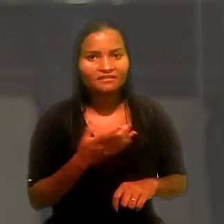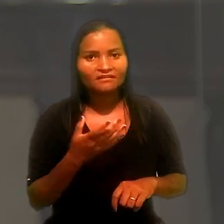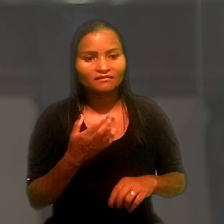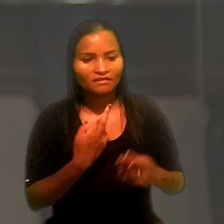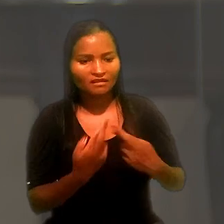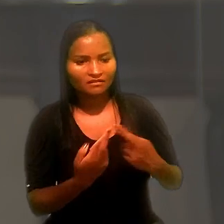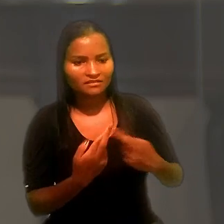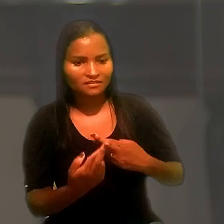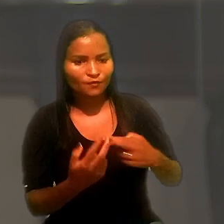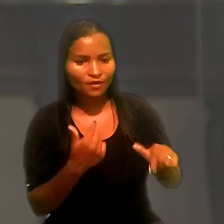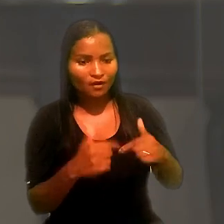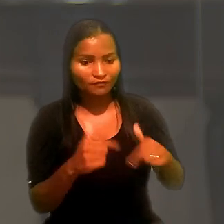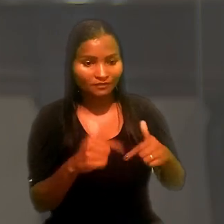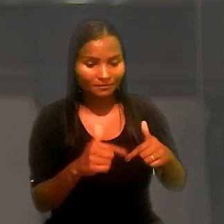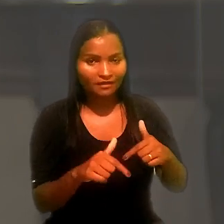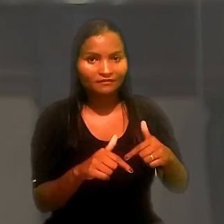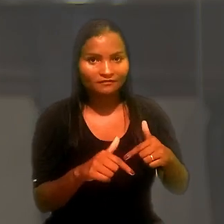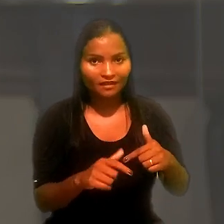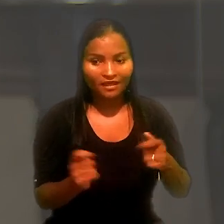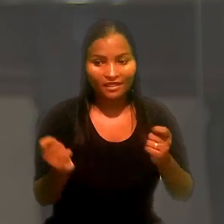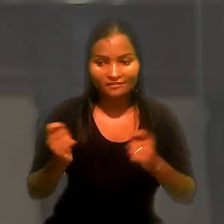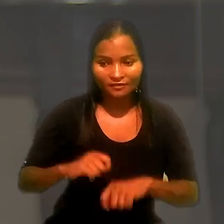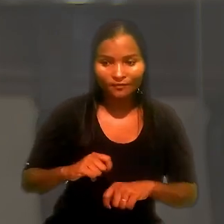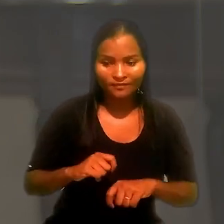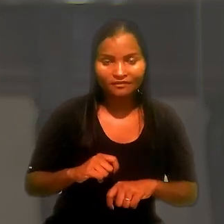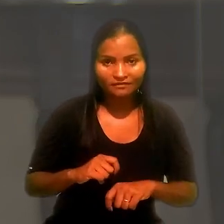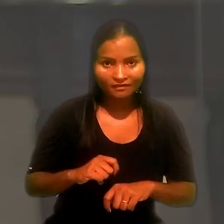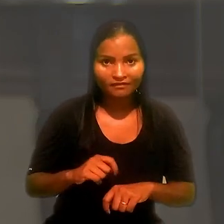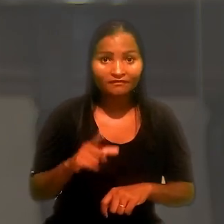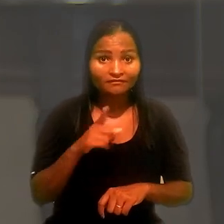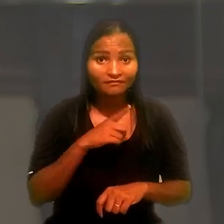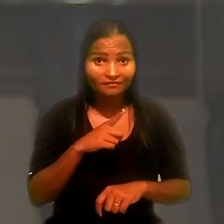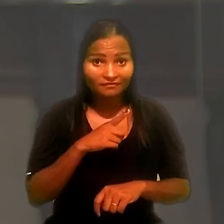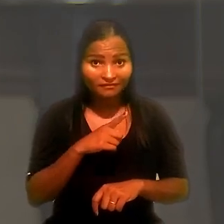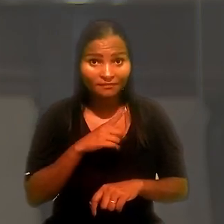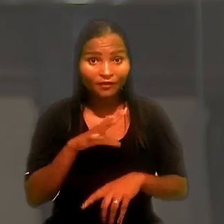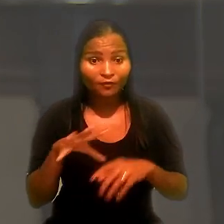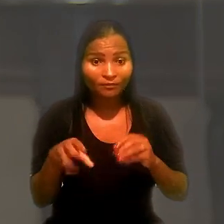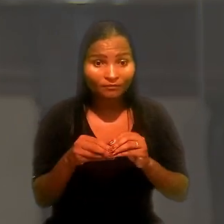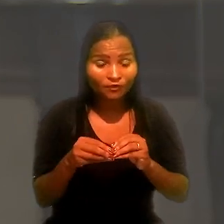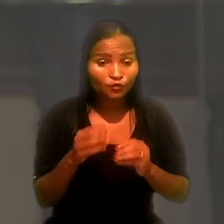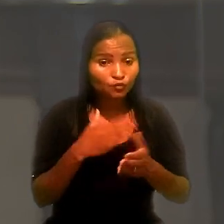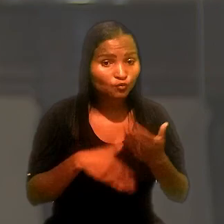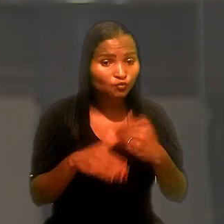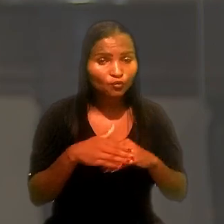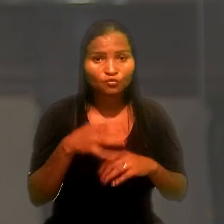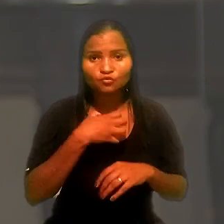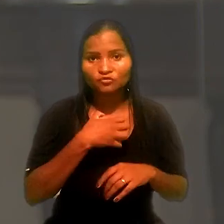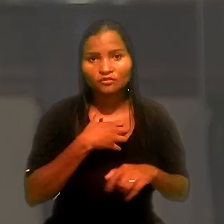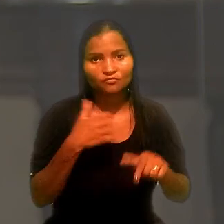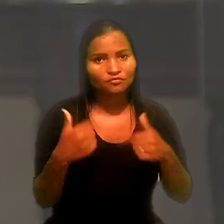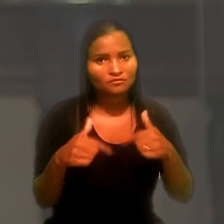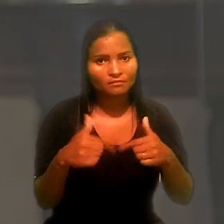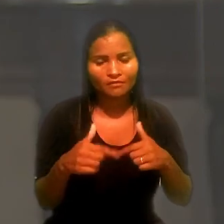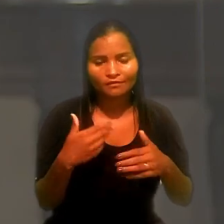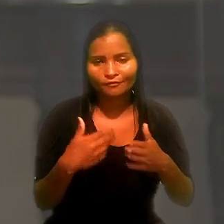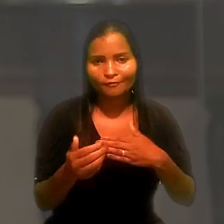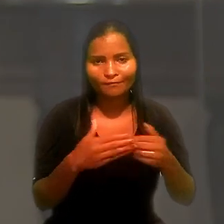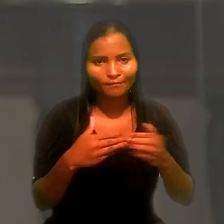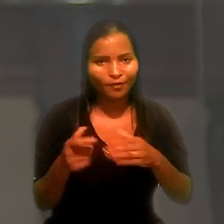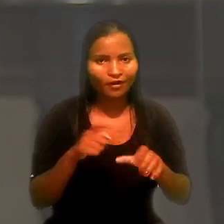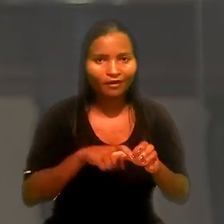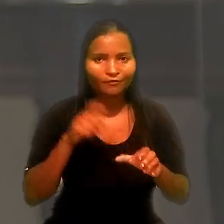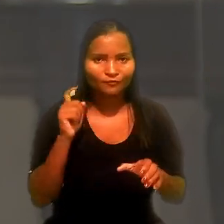em relação ao trabalho em si, essa competência abrangerá também todas as formas de trabalho, ainda que sejam